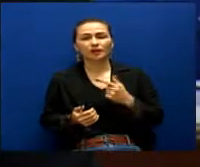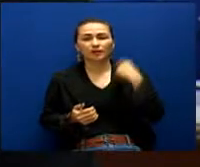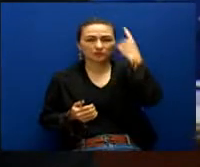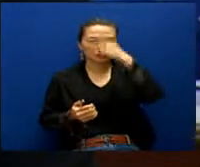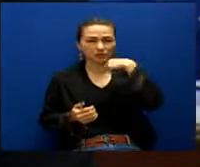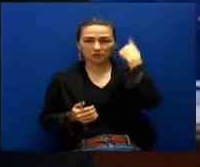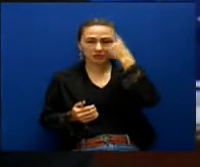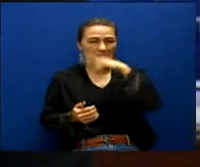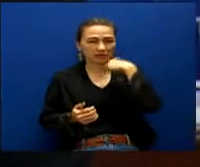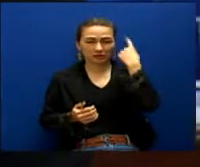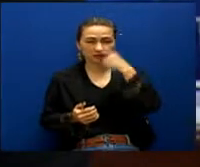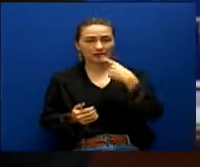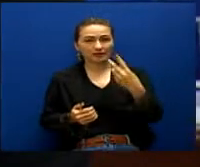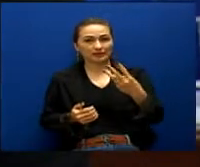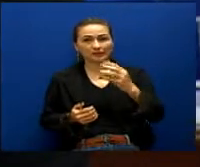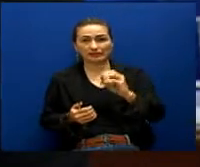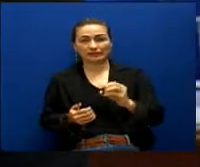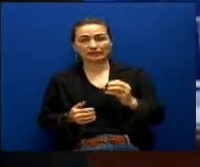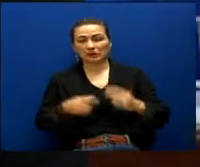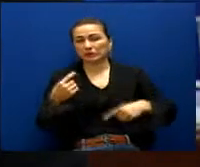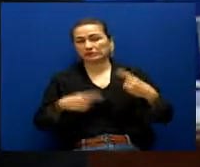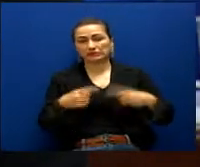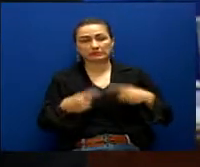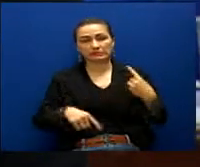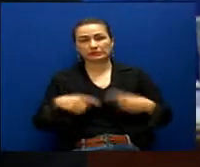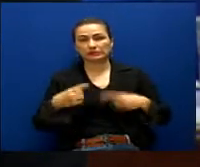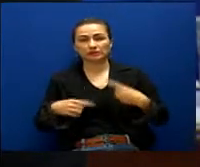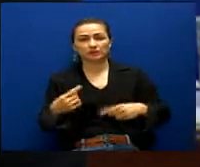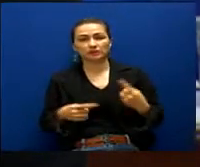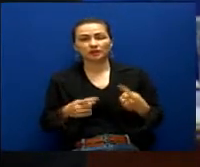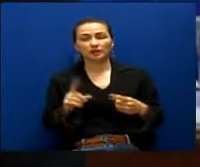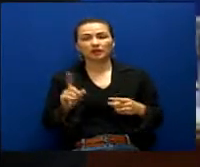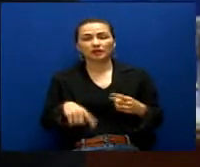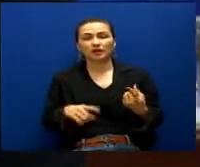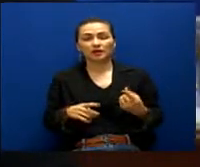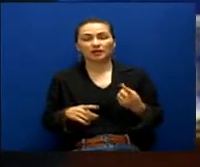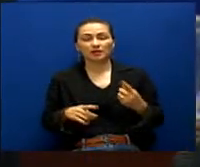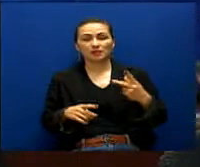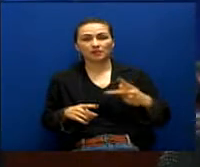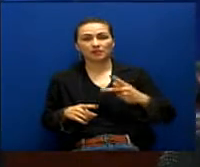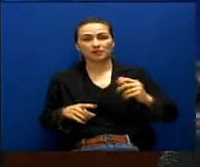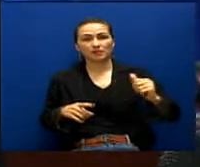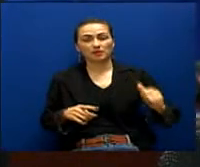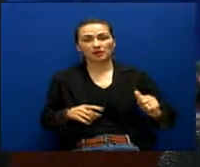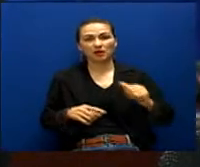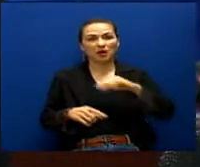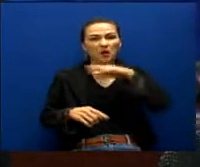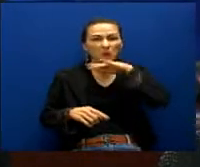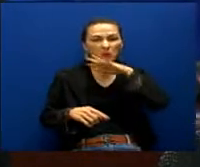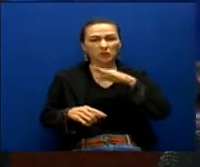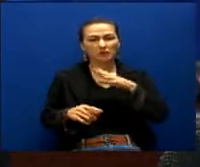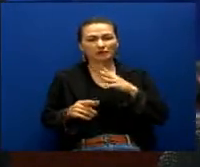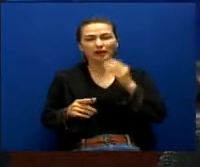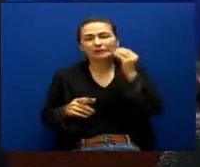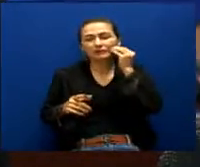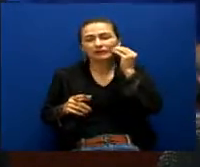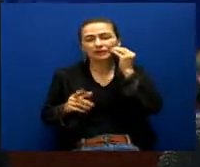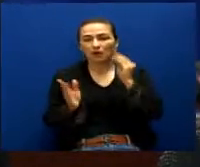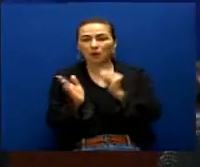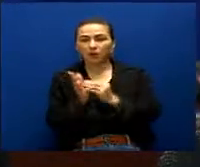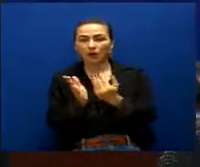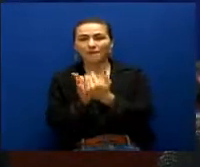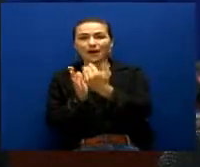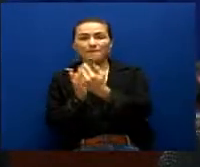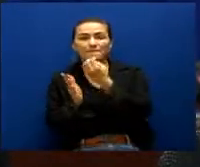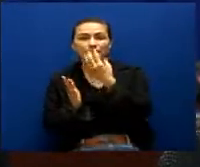Nós temos que ficar consertando a PPA e tentando encaixar nessa PPA ruim emendas boas. E nós estamos tentando fazer o